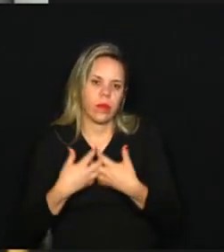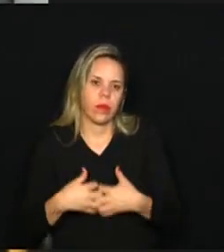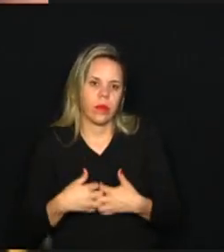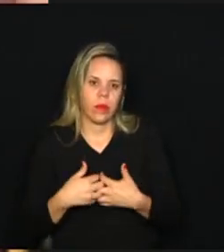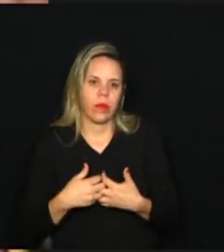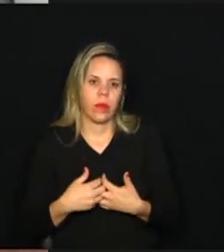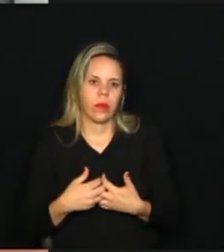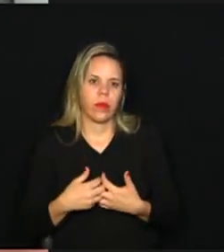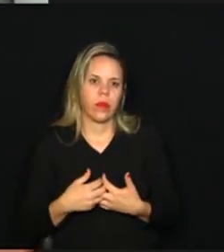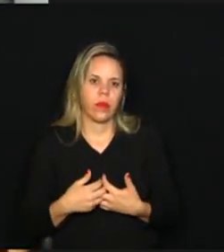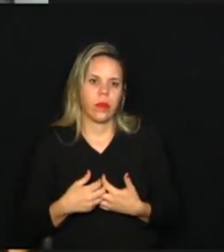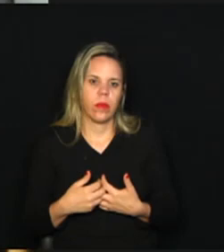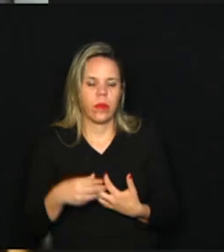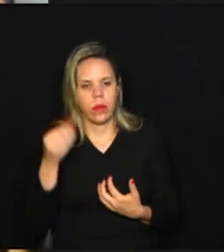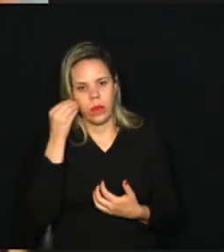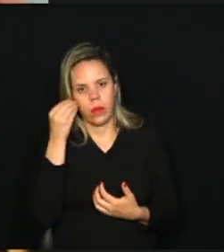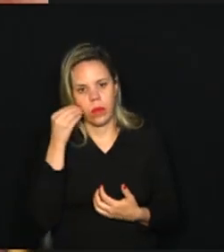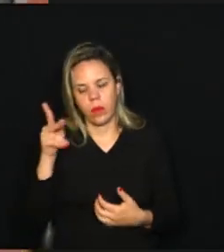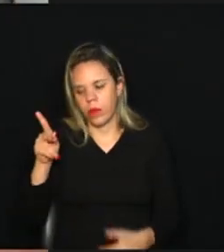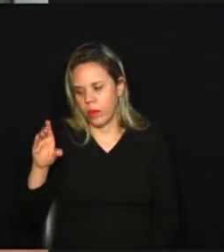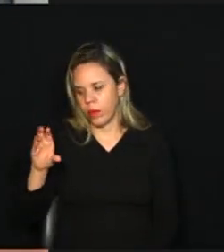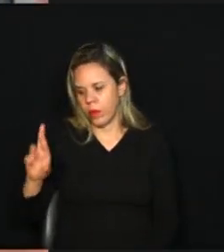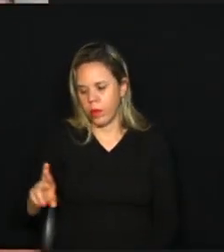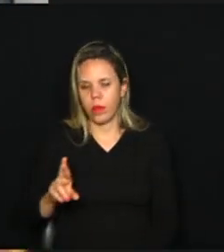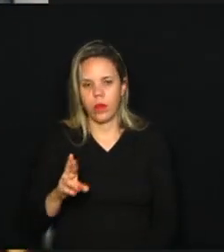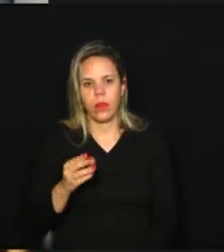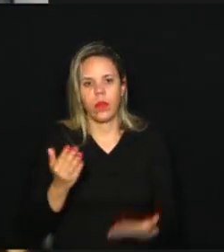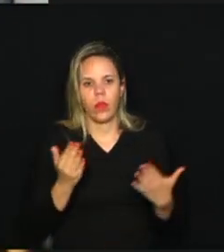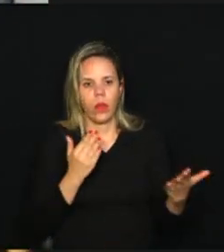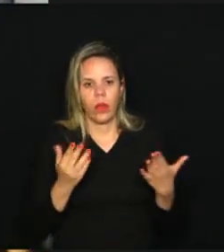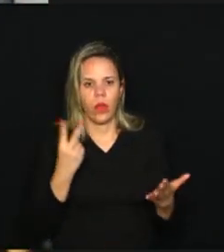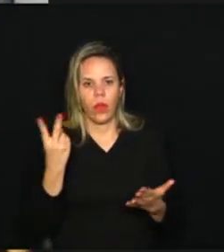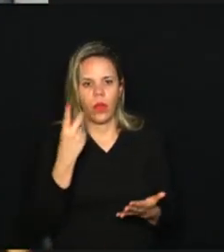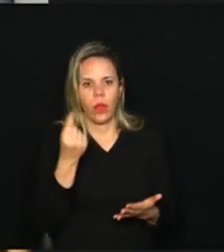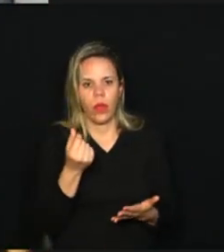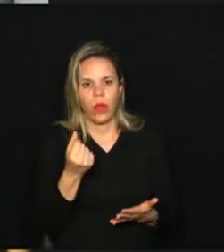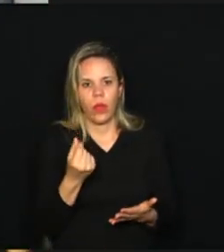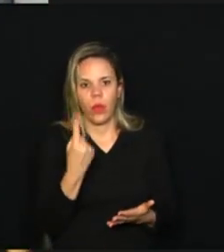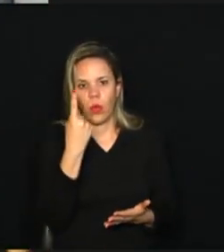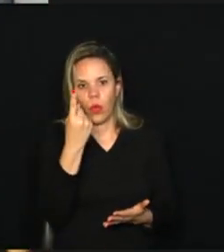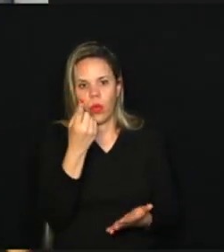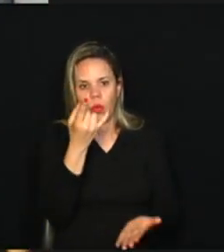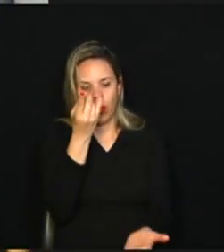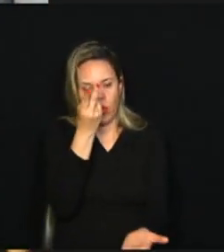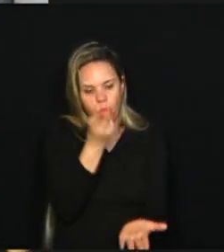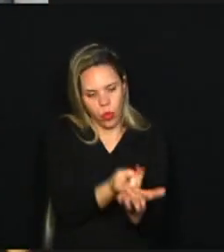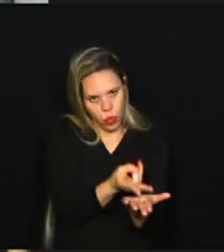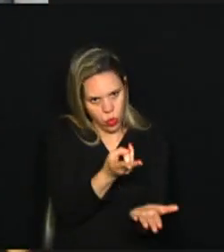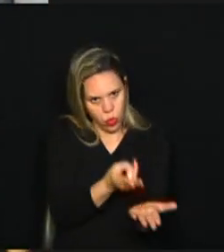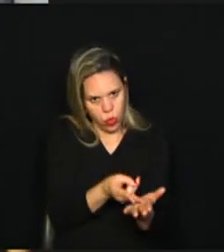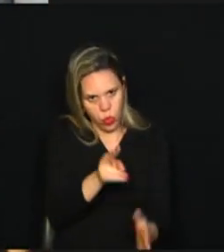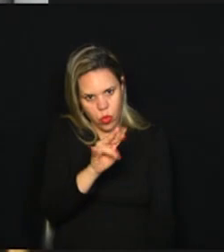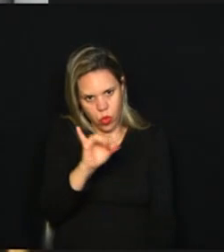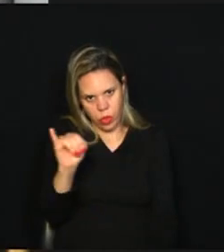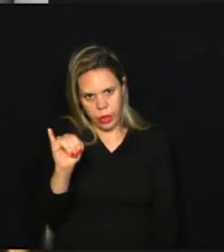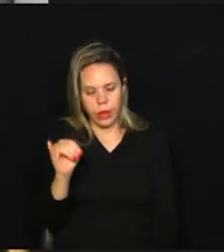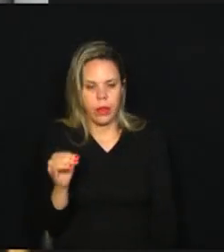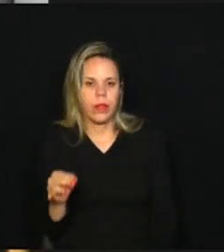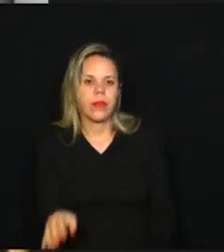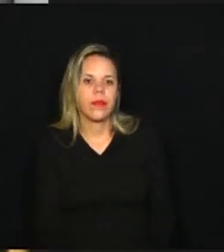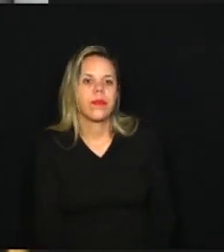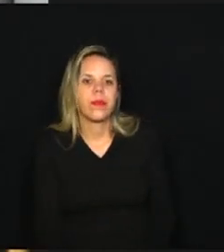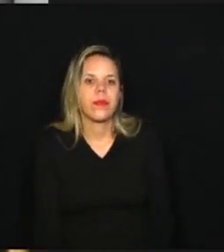O quanto custa um teste de PCR comparado ao valor dia de um leito de UTI, um único leito de UTI,